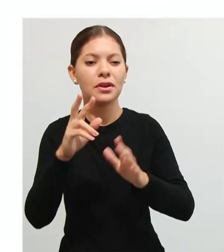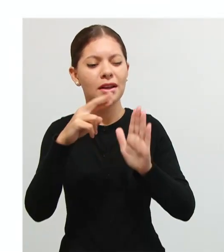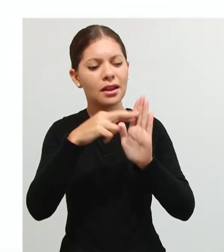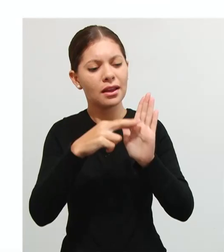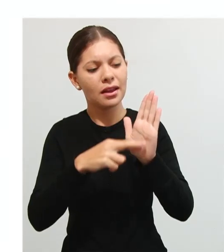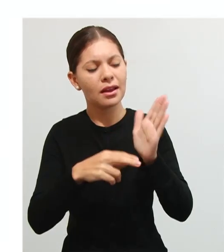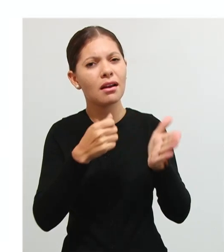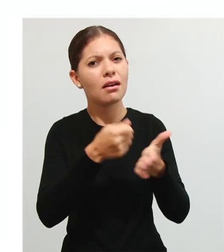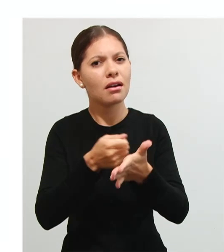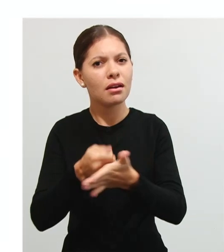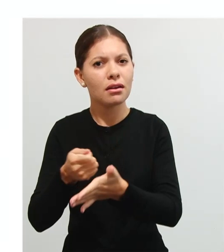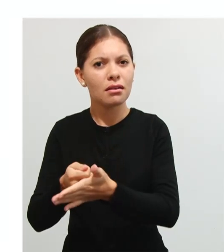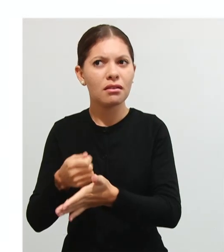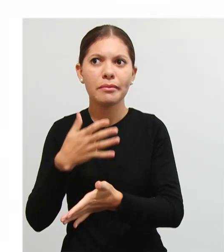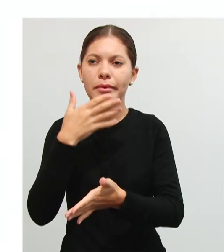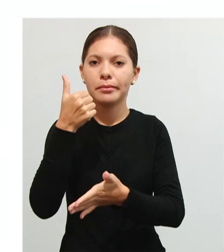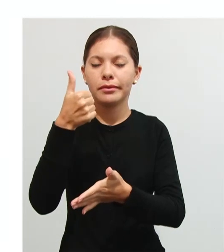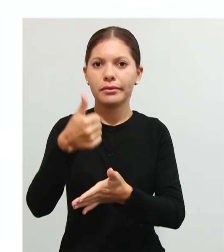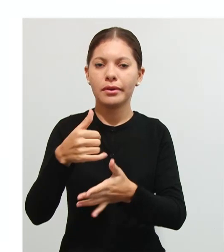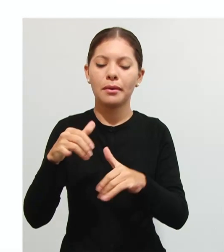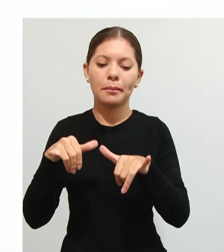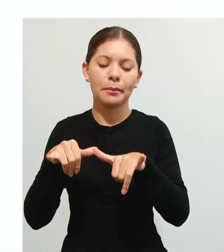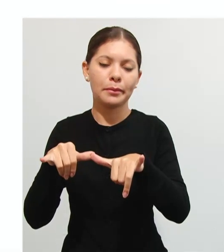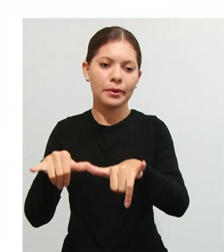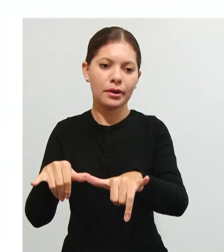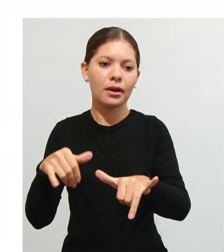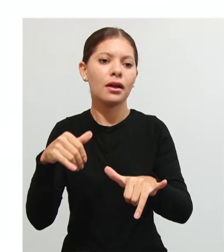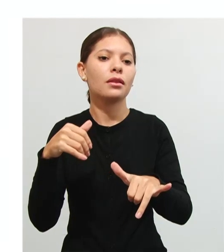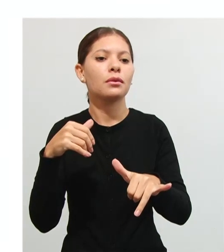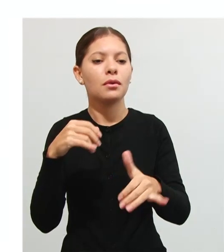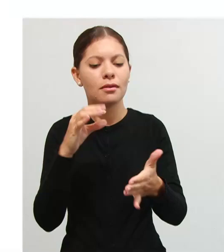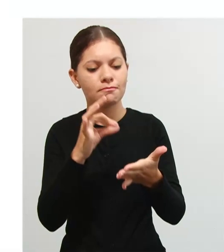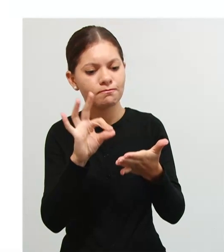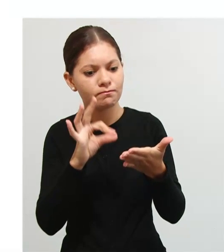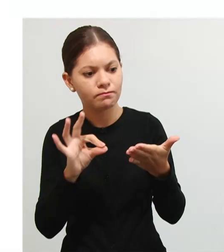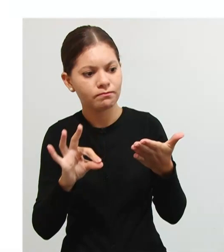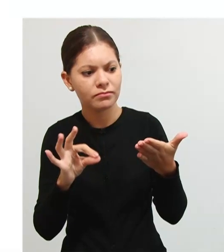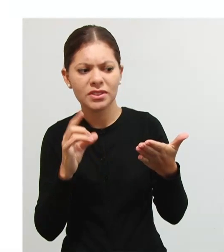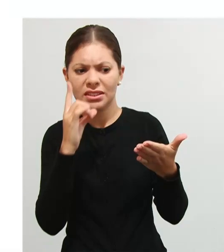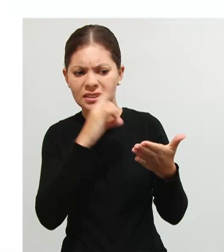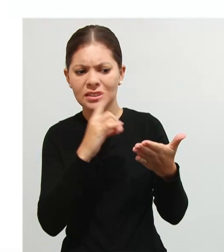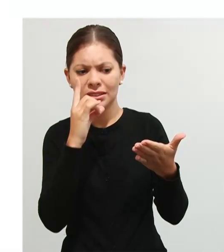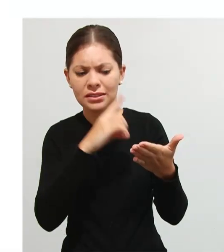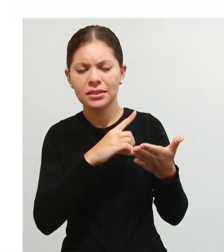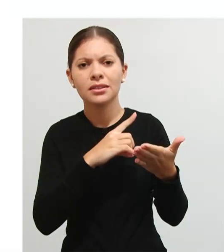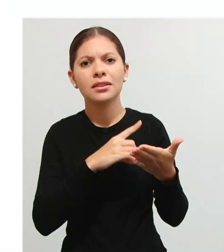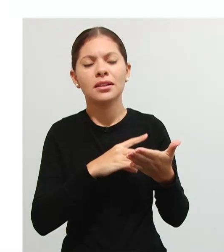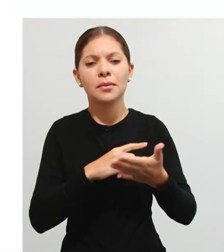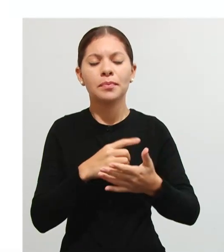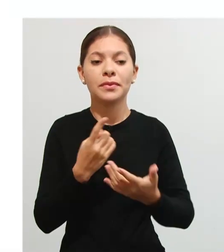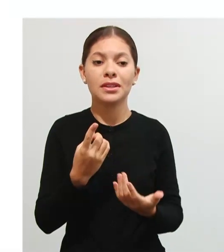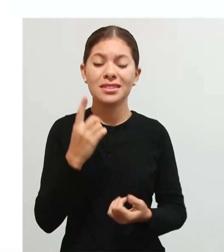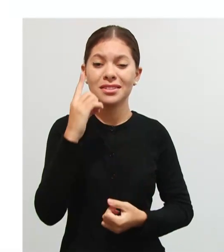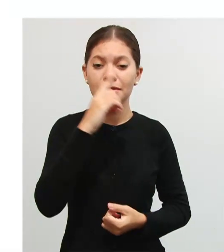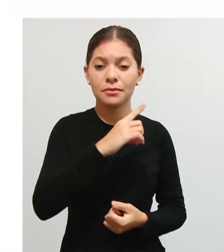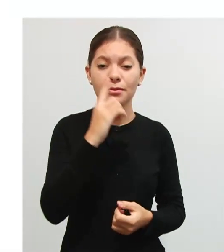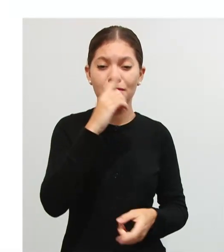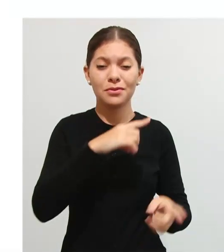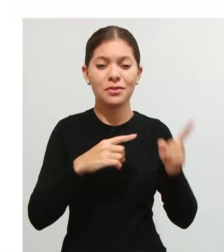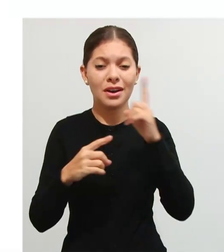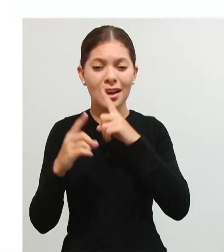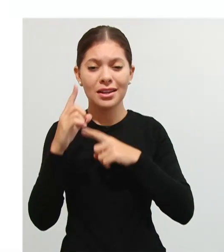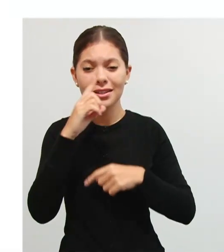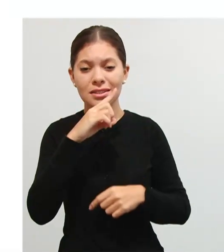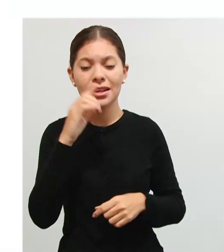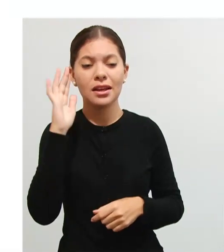Estado justamente para melhorar o mercado e corrigir as suas falhas. Essas falhas de mercado nós podemos